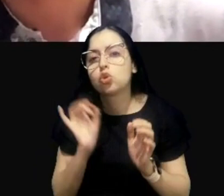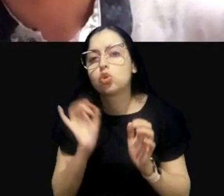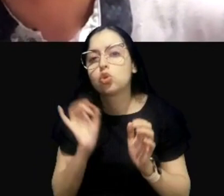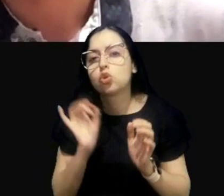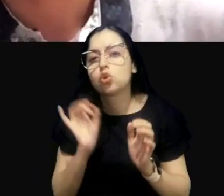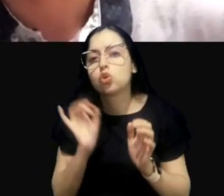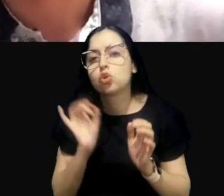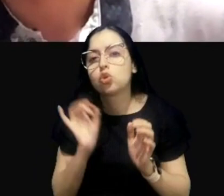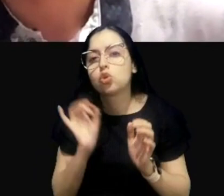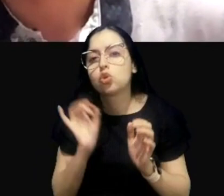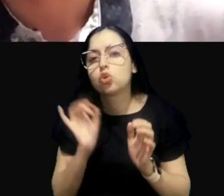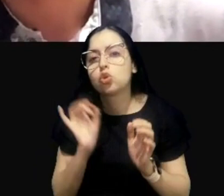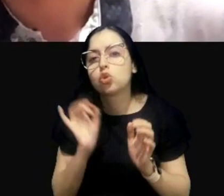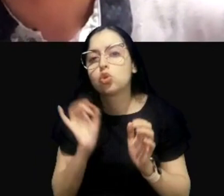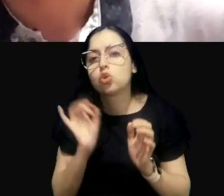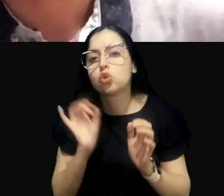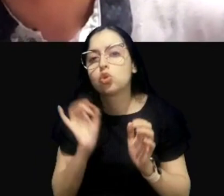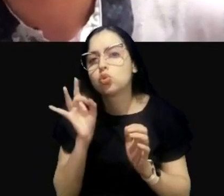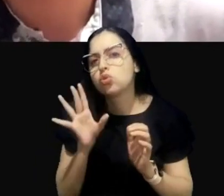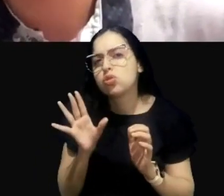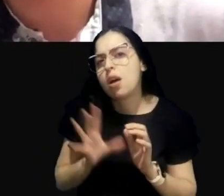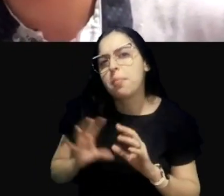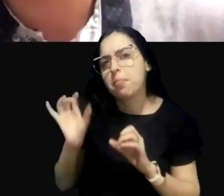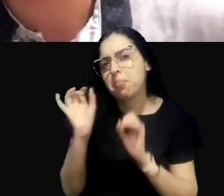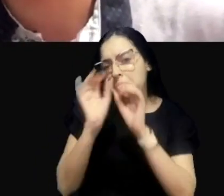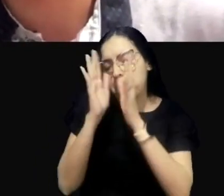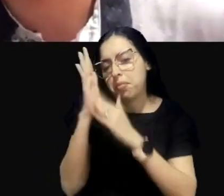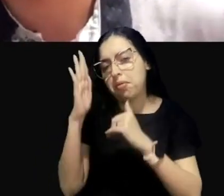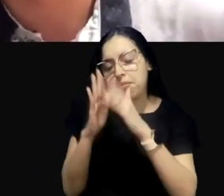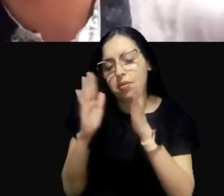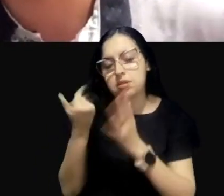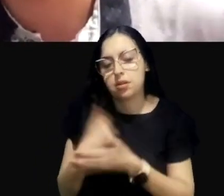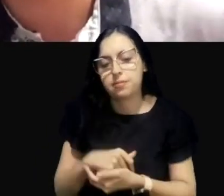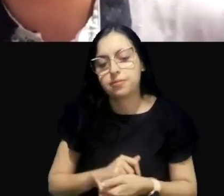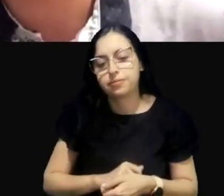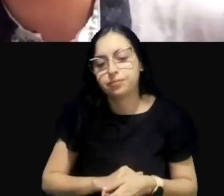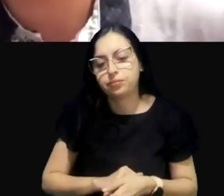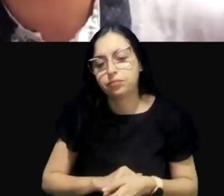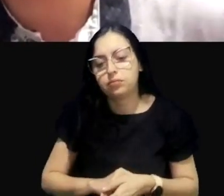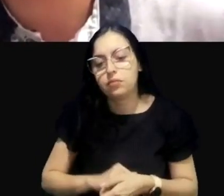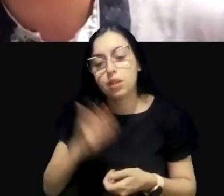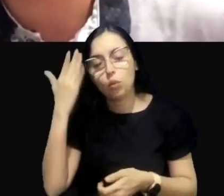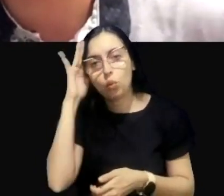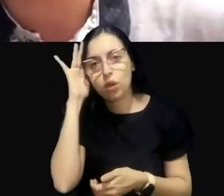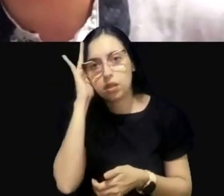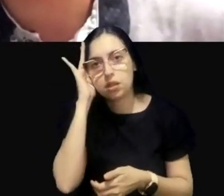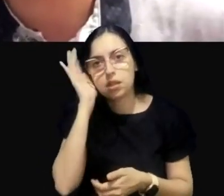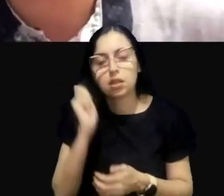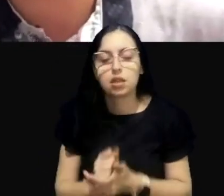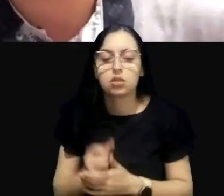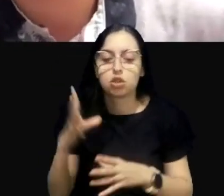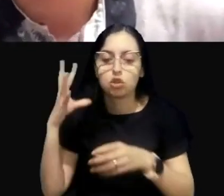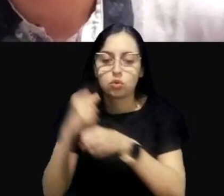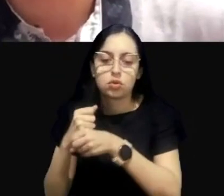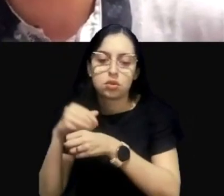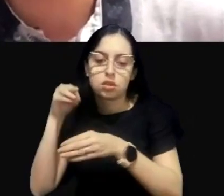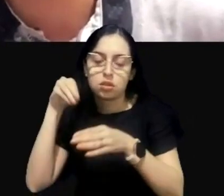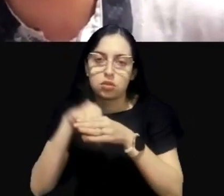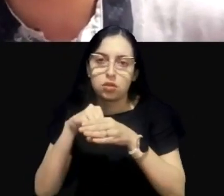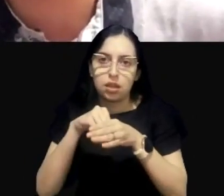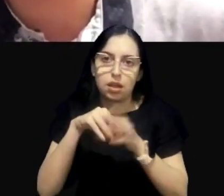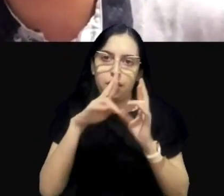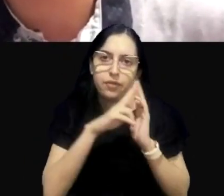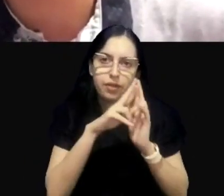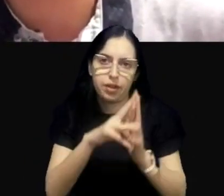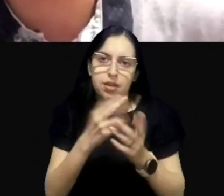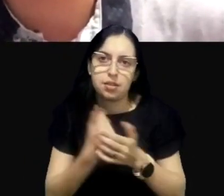com 9 regiões em diferentes tons de verde. Aqui a gente buscou entender as concentrações de referência à esquerda